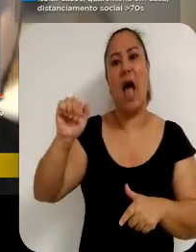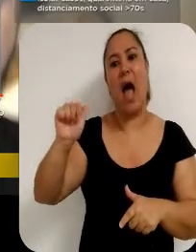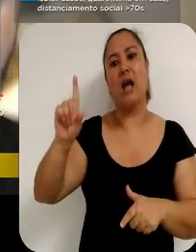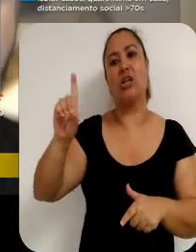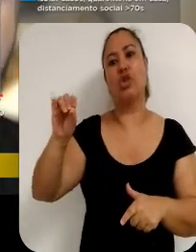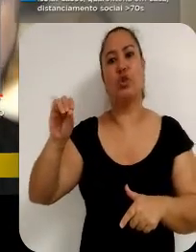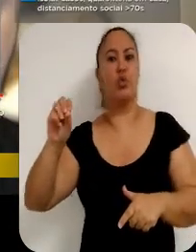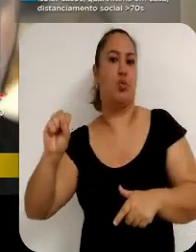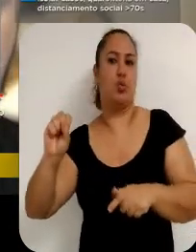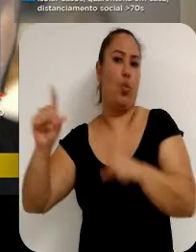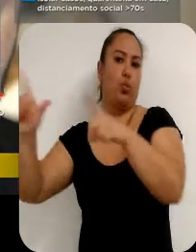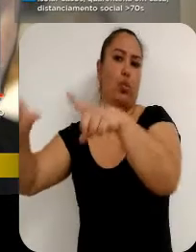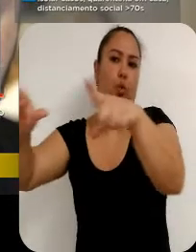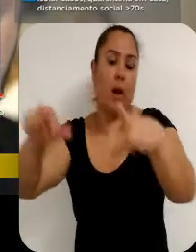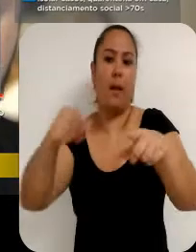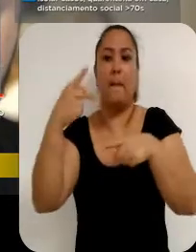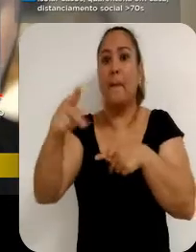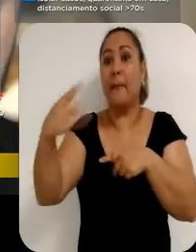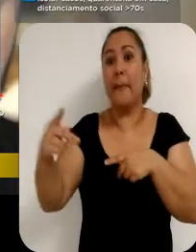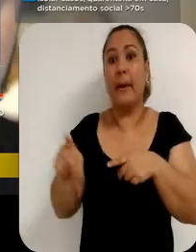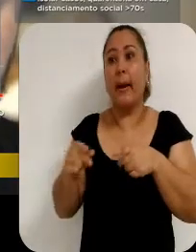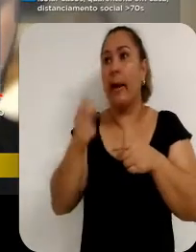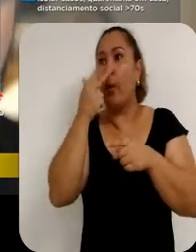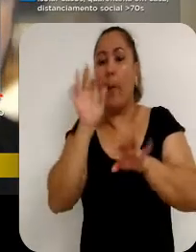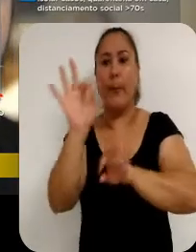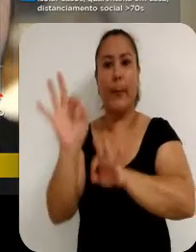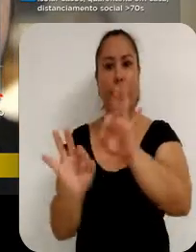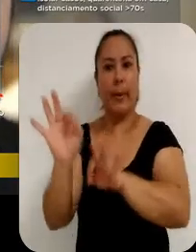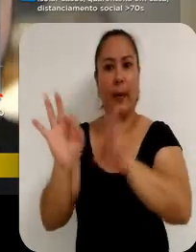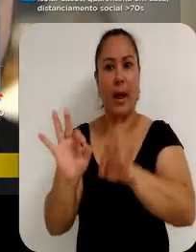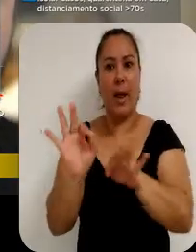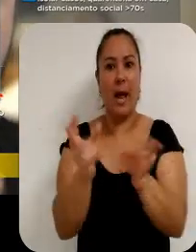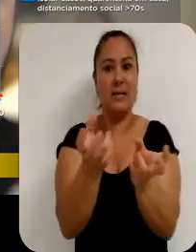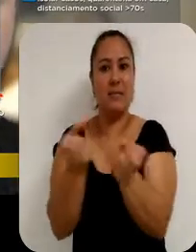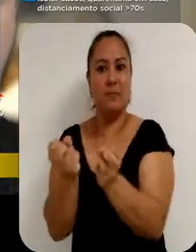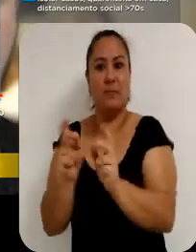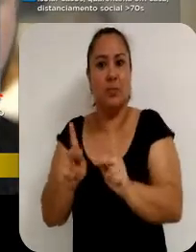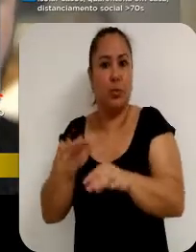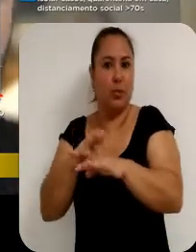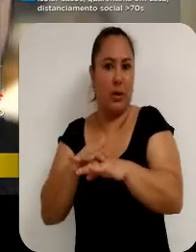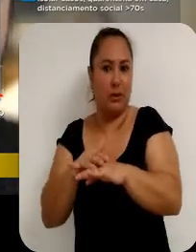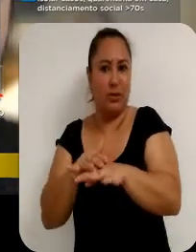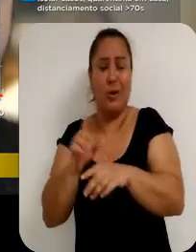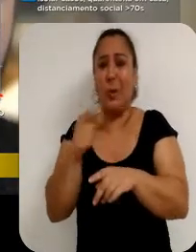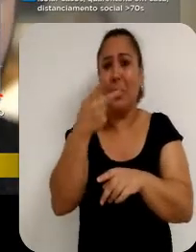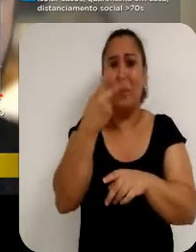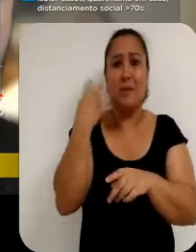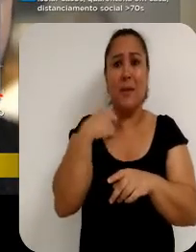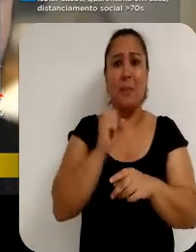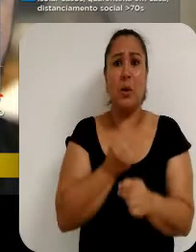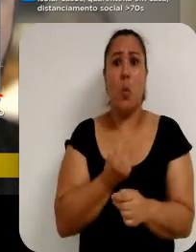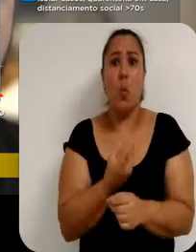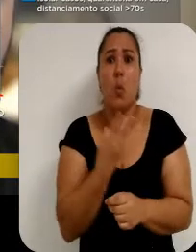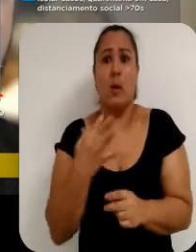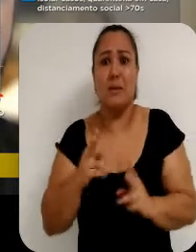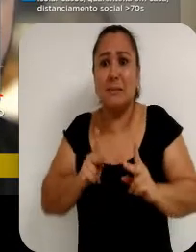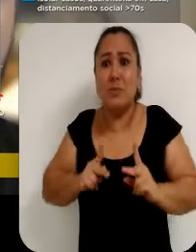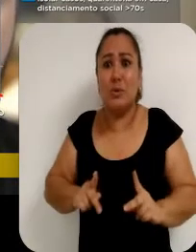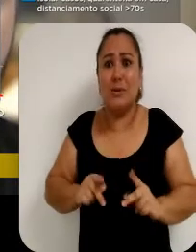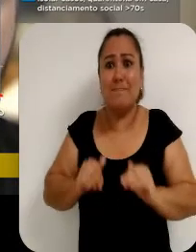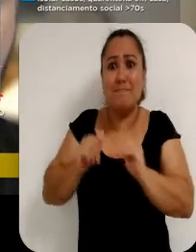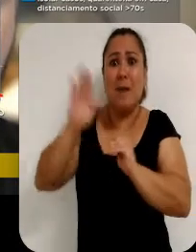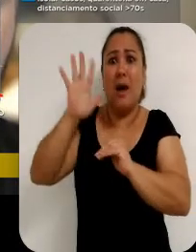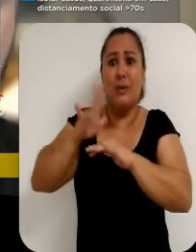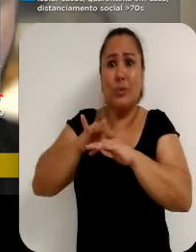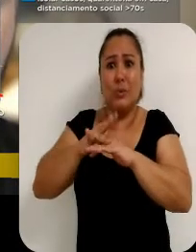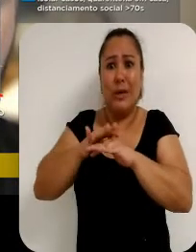simulação, quando esse número de casos estoura e ultrapassa o limiar de leitos disponíveis, acontece aqui, ó, em